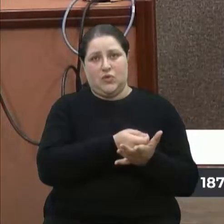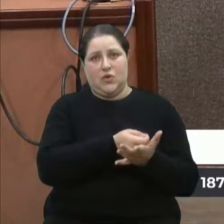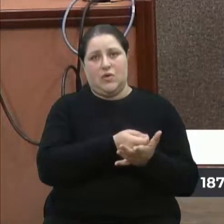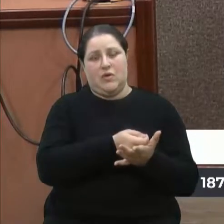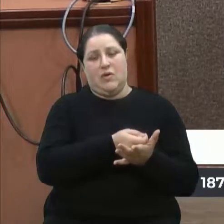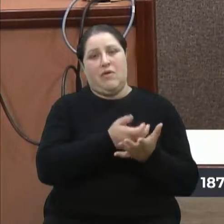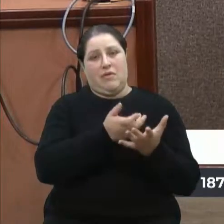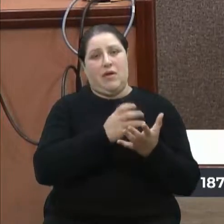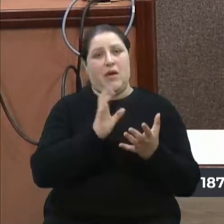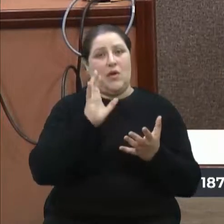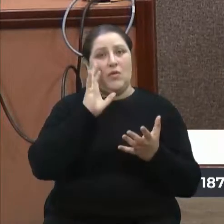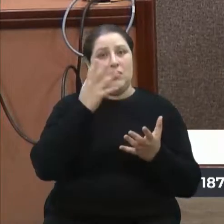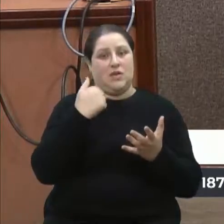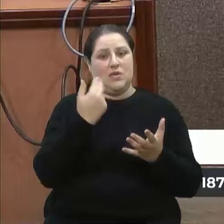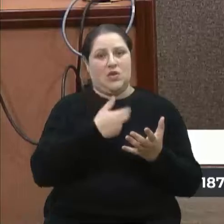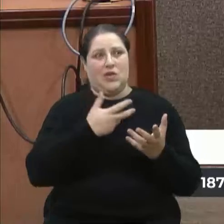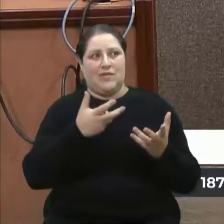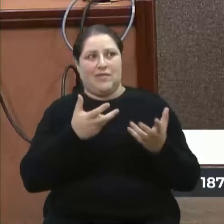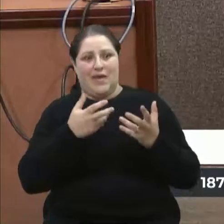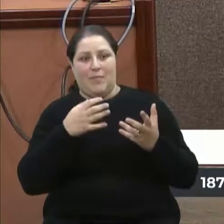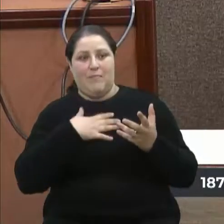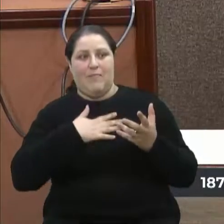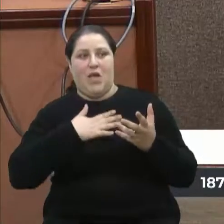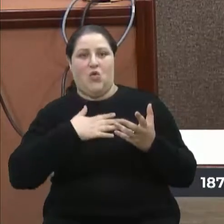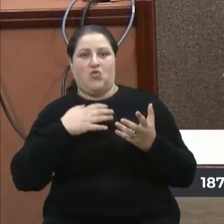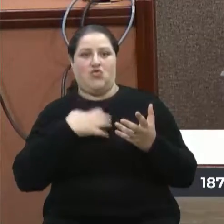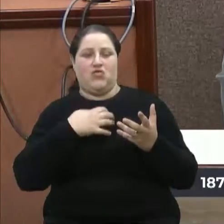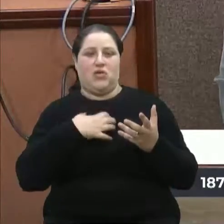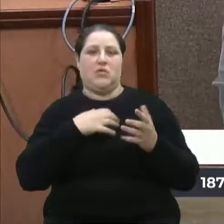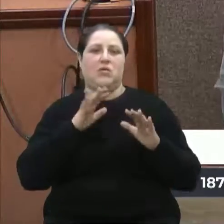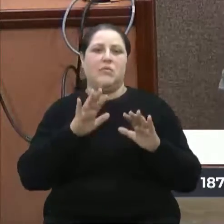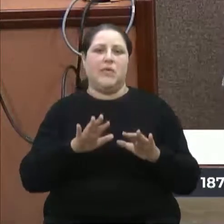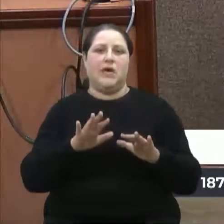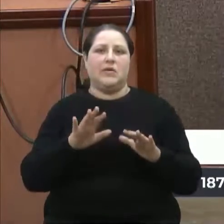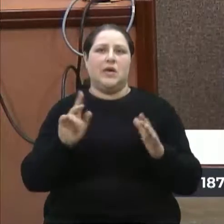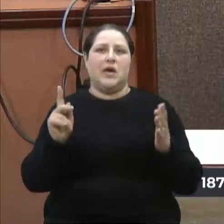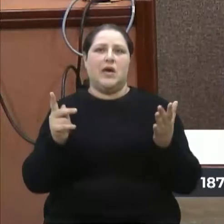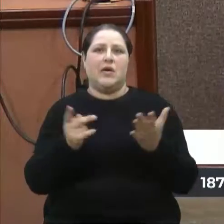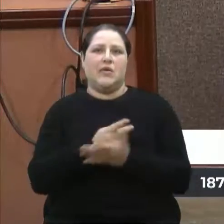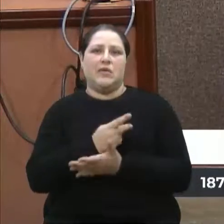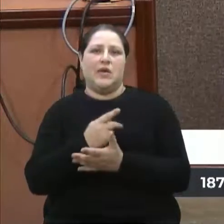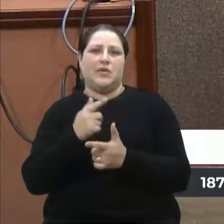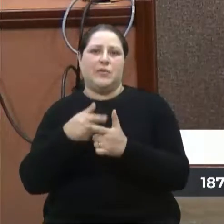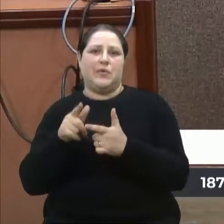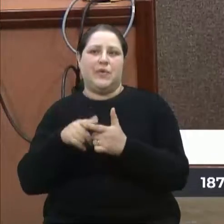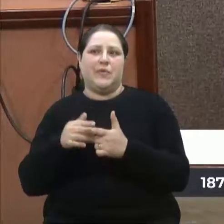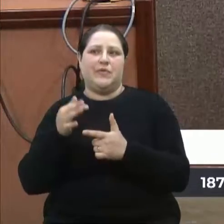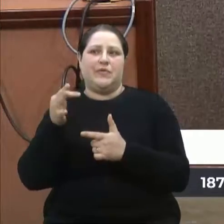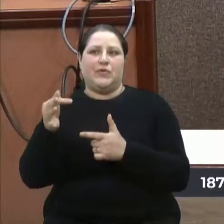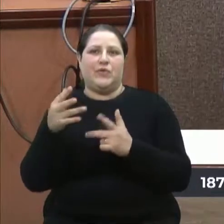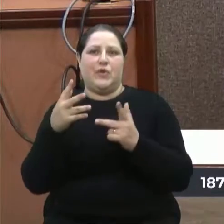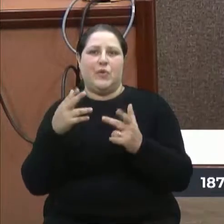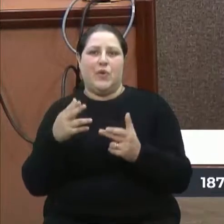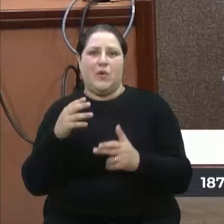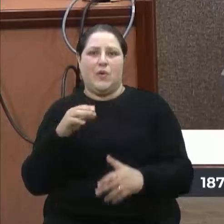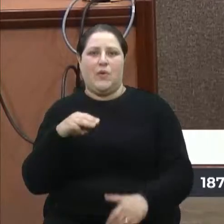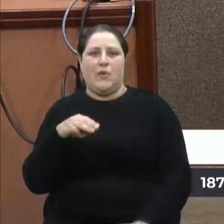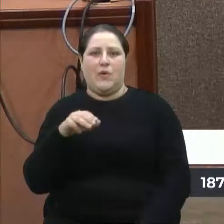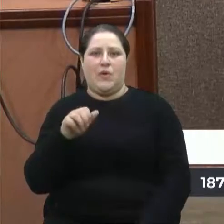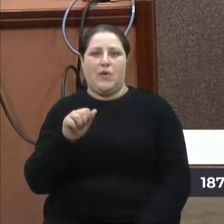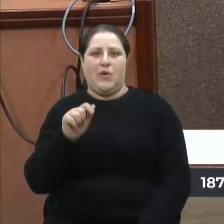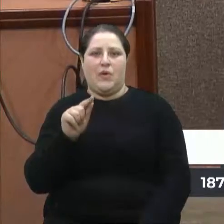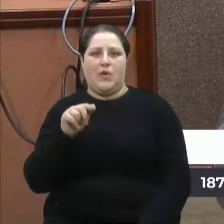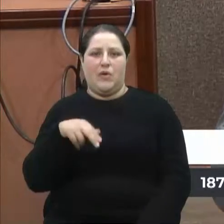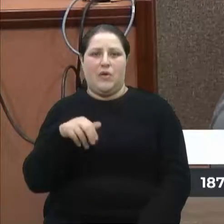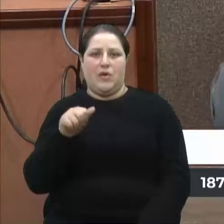quer que aconteça do jeito que a gente quer, mas acaba gerando um caso Manha Bosco ali na frente, né? Então é importante que a gente reflita, não só